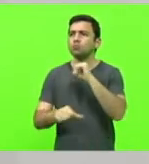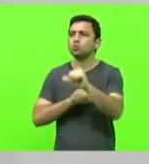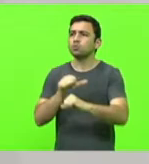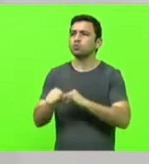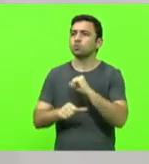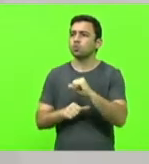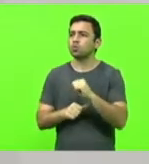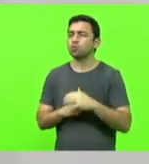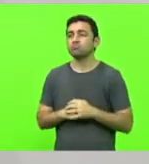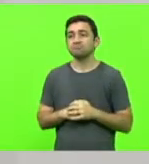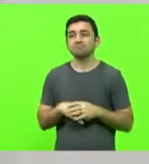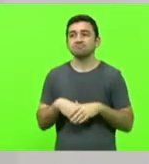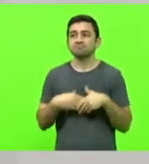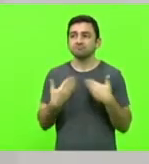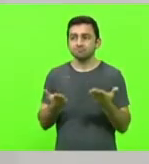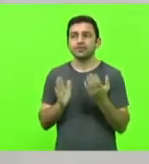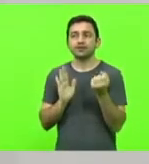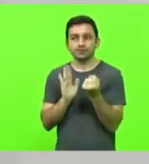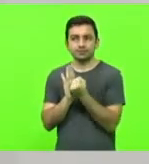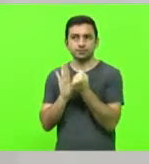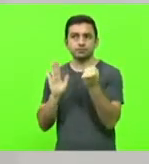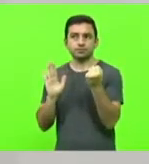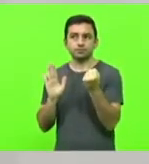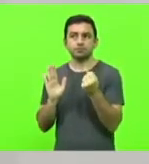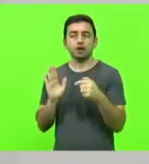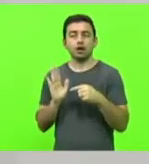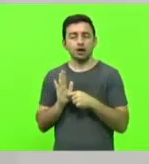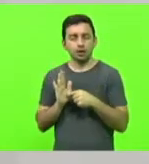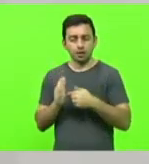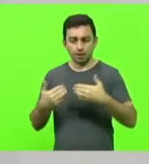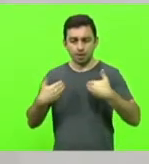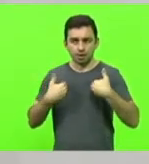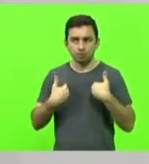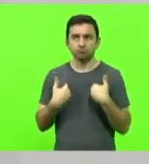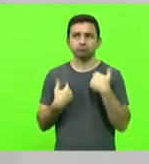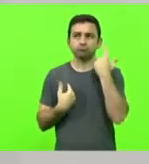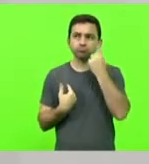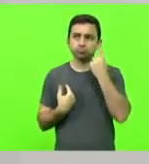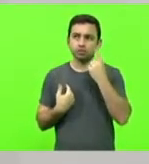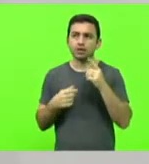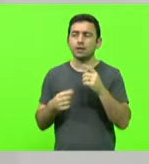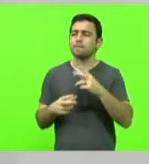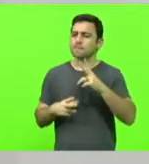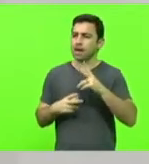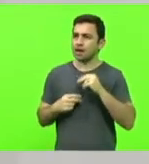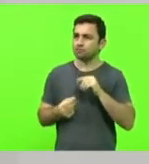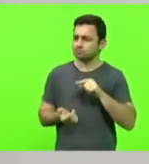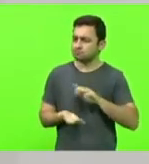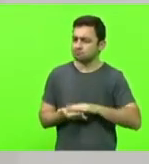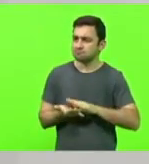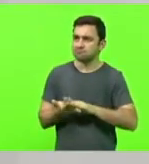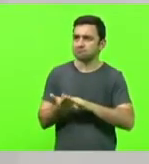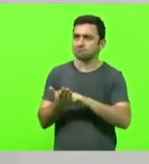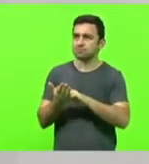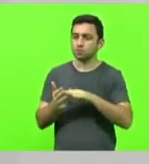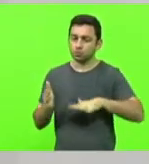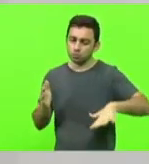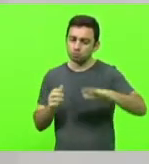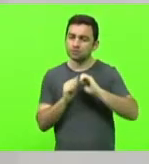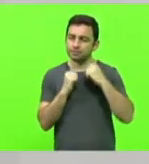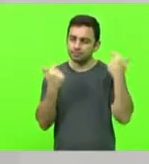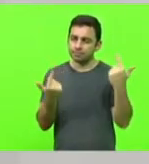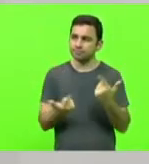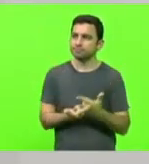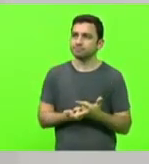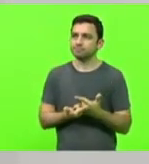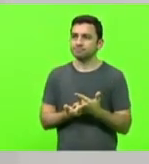aqui o registro desse deputado, o merecido aplauso do Parlamento catarinense